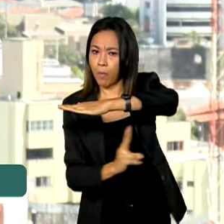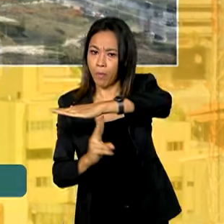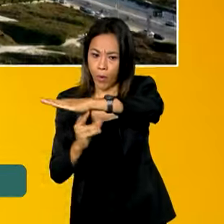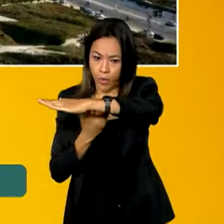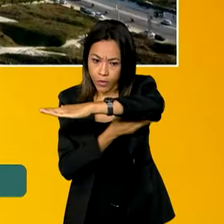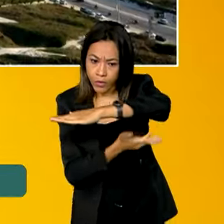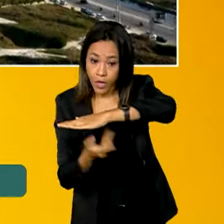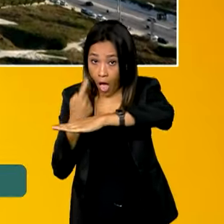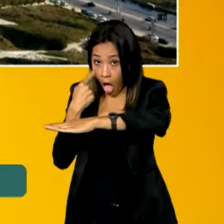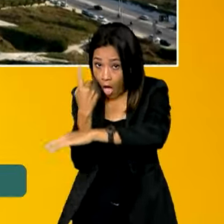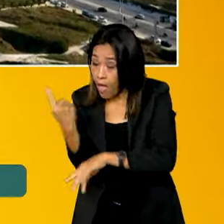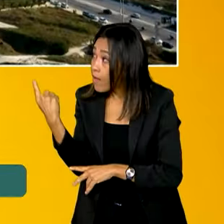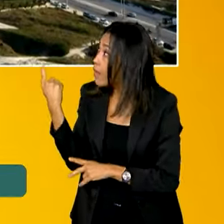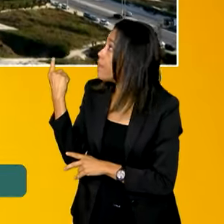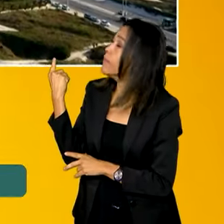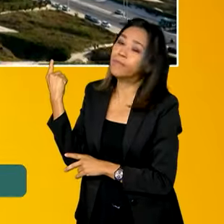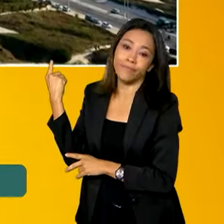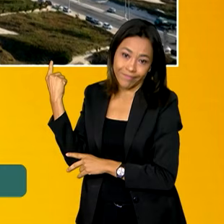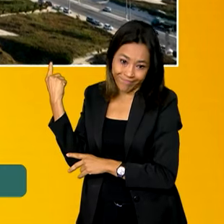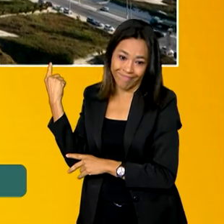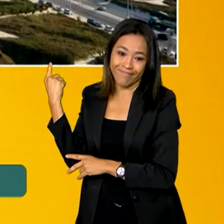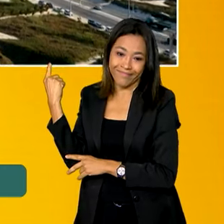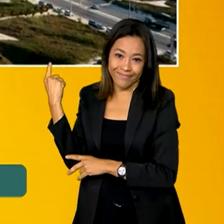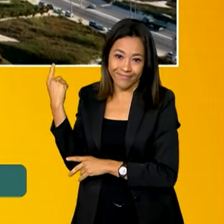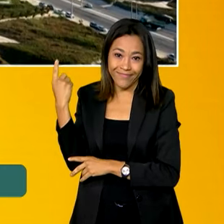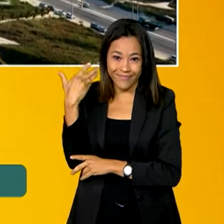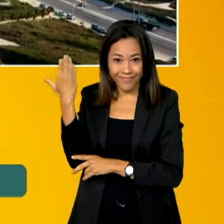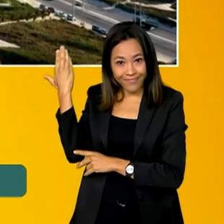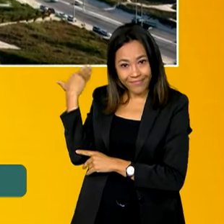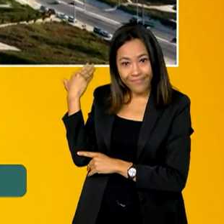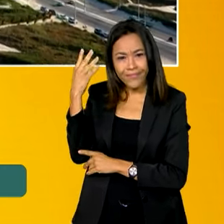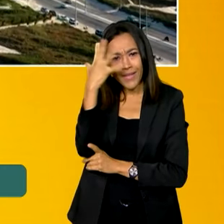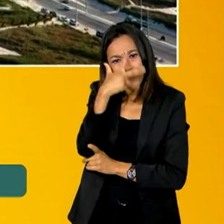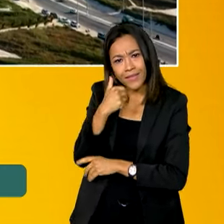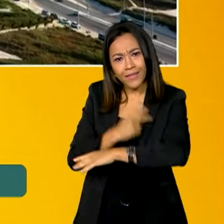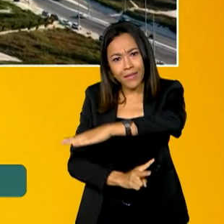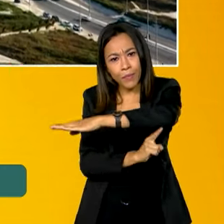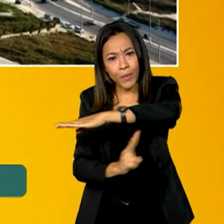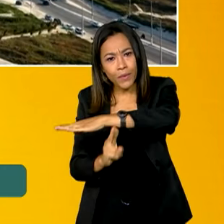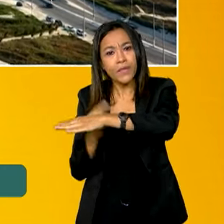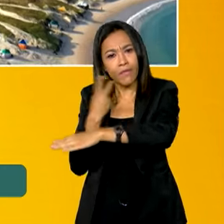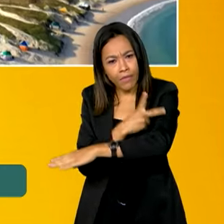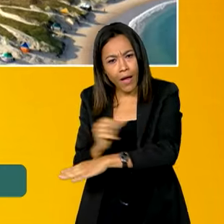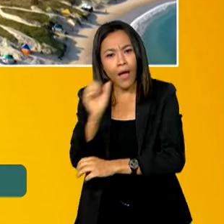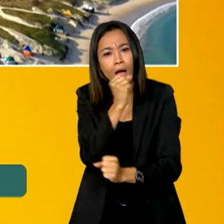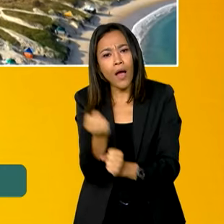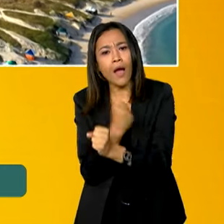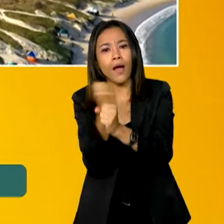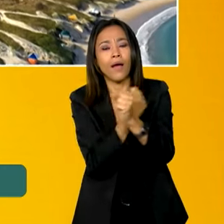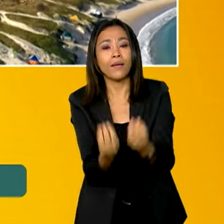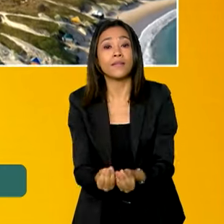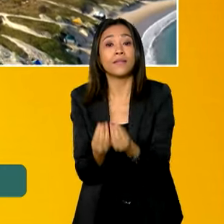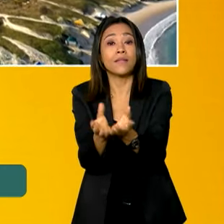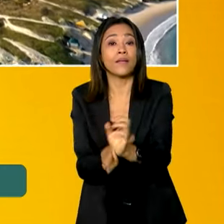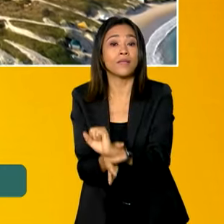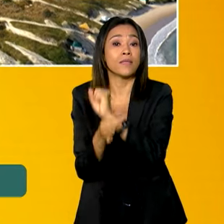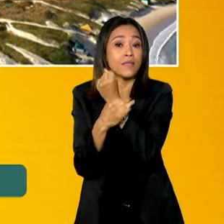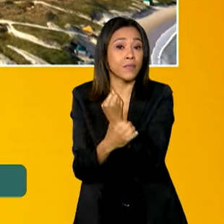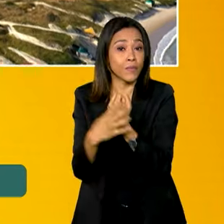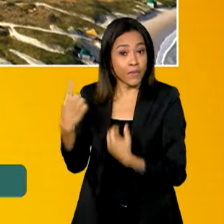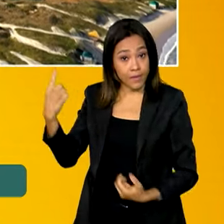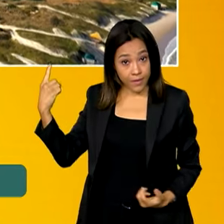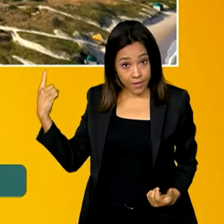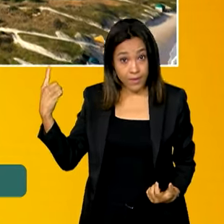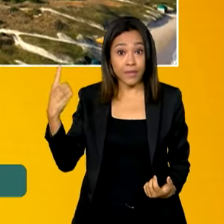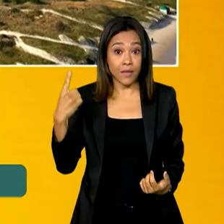Navarro. Essa que vocês veem aí atrás de mim é uma ponte linda. E essas obras vão garantir mais segurança nas operações de